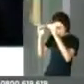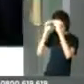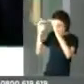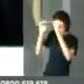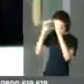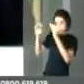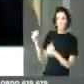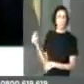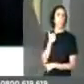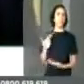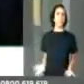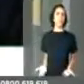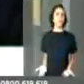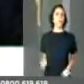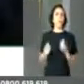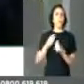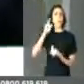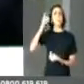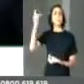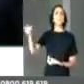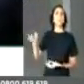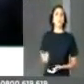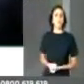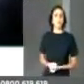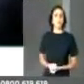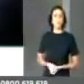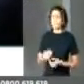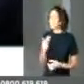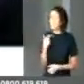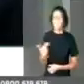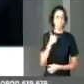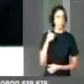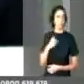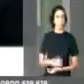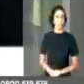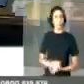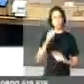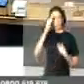para um acordão dessa natureza. Isso é inadmissível, senhor presidente. Muito obrigado.